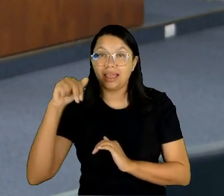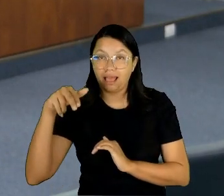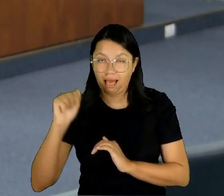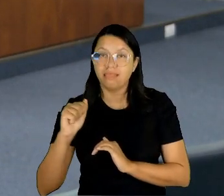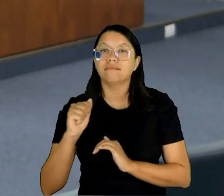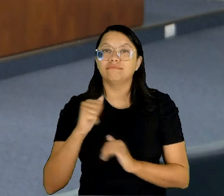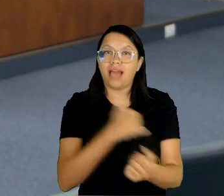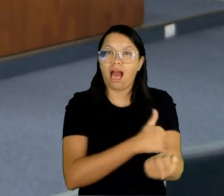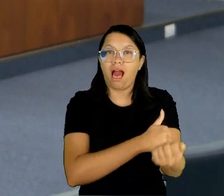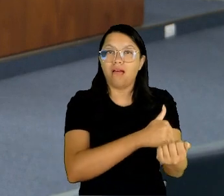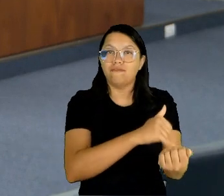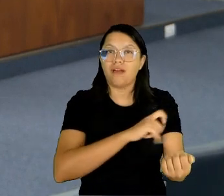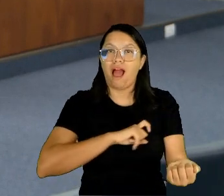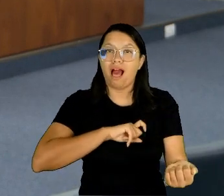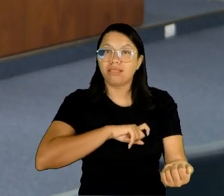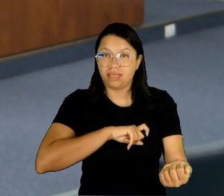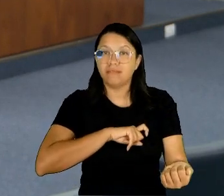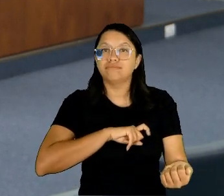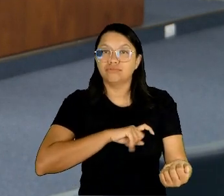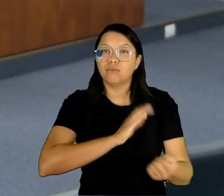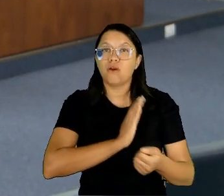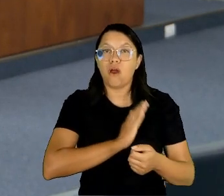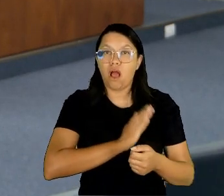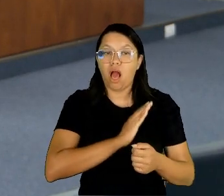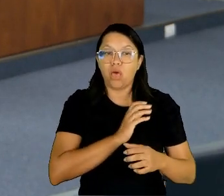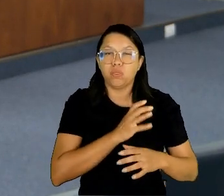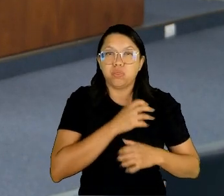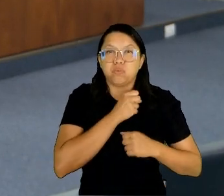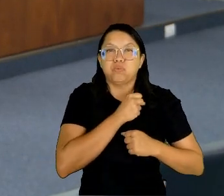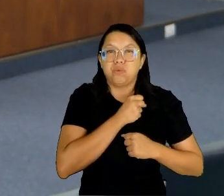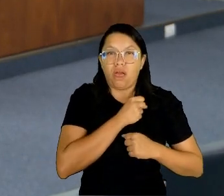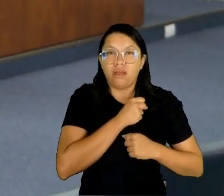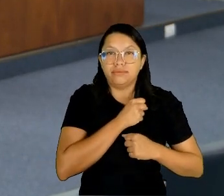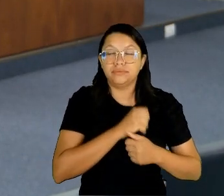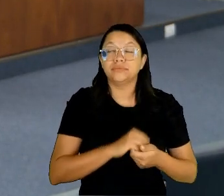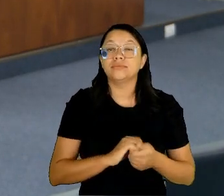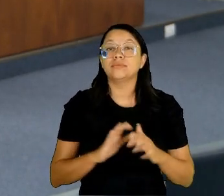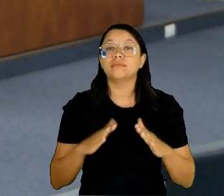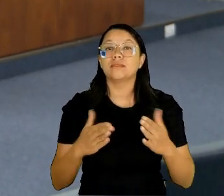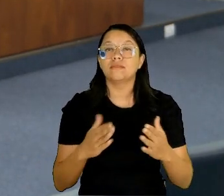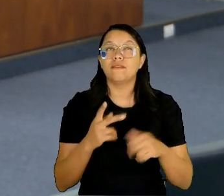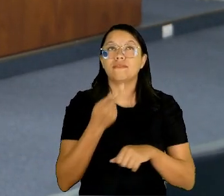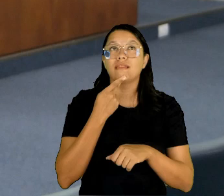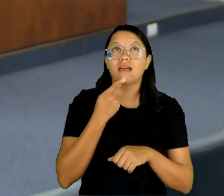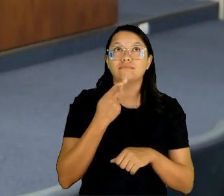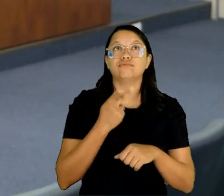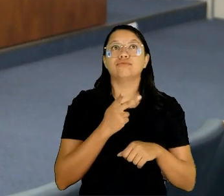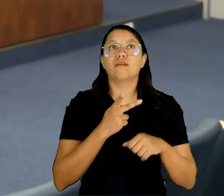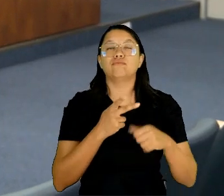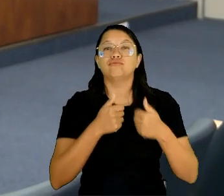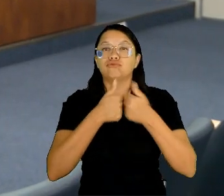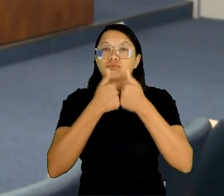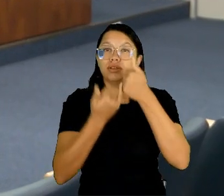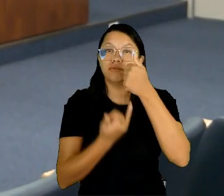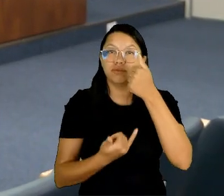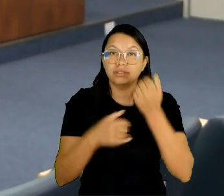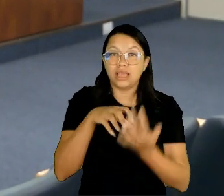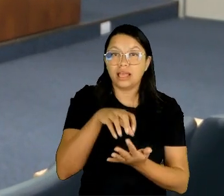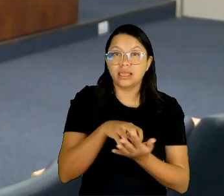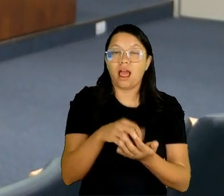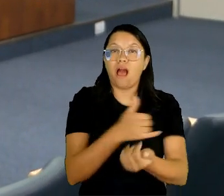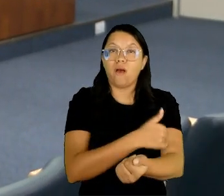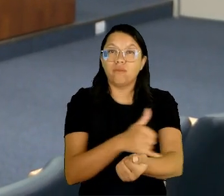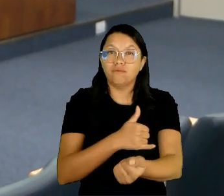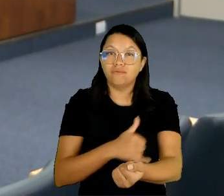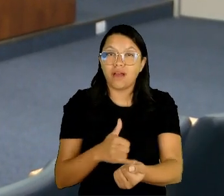obstrução de artéria do coração. Porque quando a gente fala de doença cardiovascular, a gente está incluindo doença do coração, do sistema nervoso